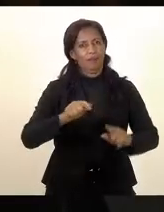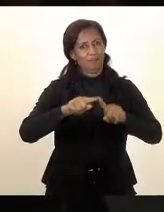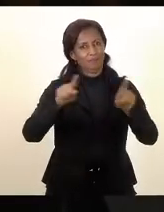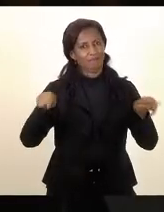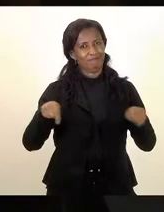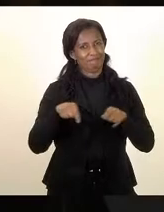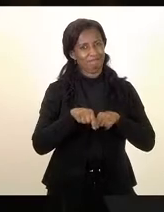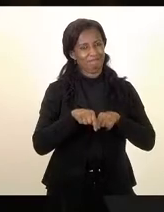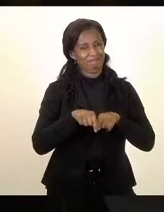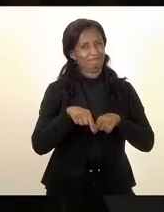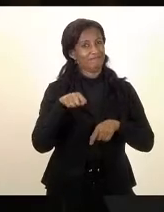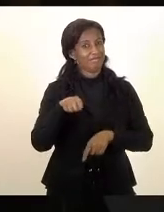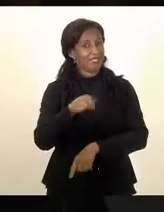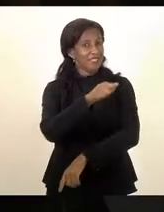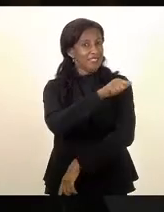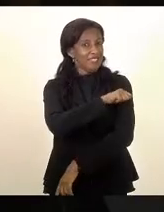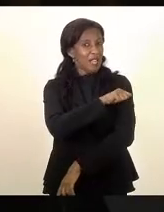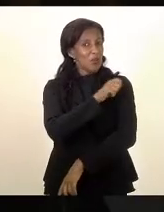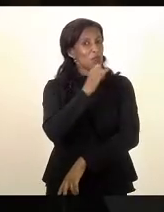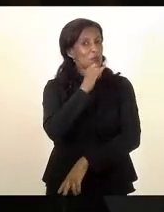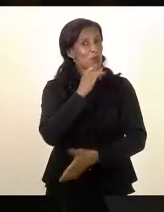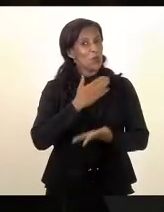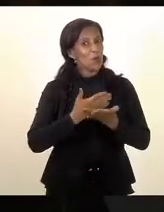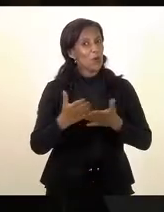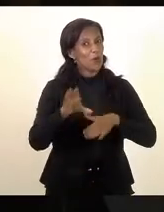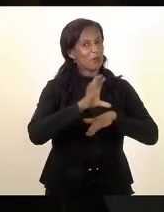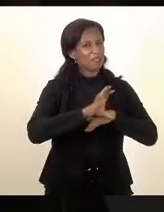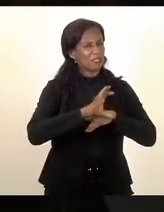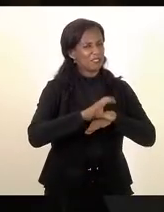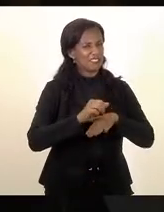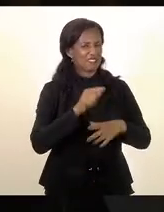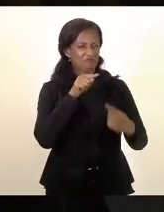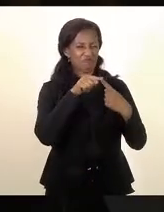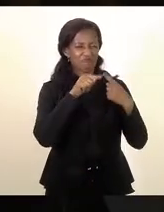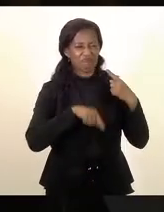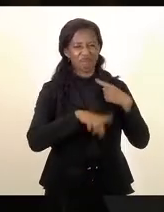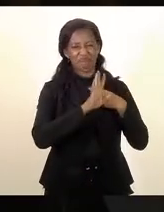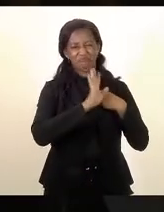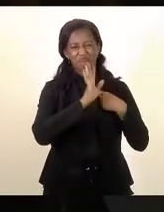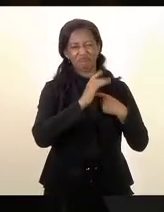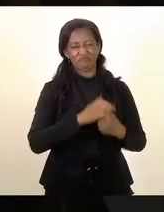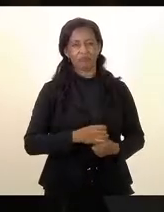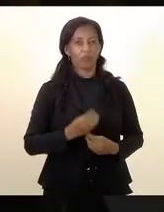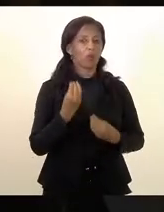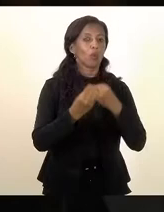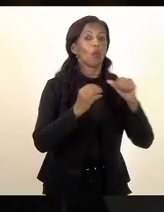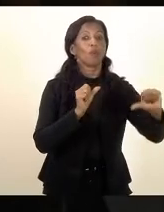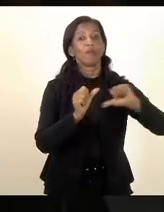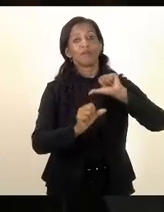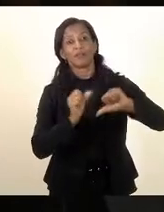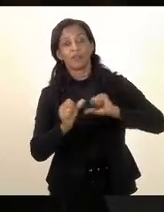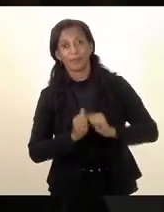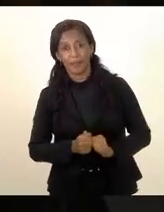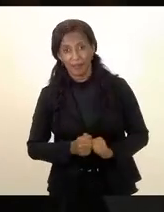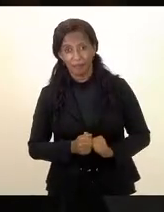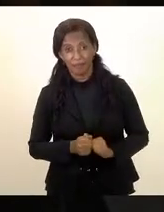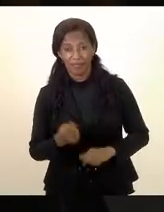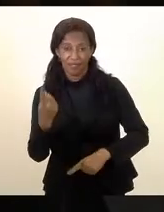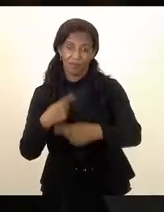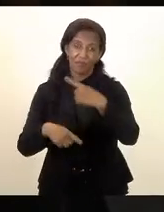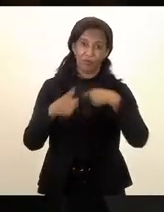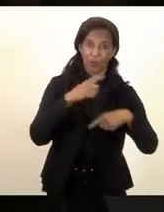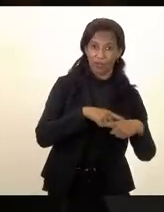esse estudante começa a cursar um determinado itinerário e vê que não é aquilo que ele quer como ele vai trocar? ele vai recomeçar?